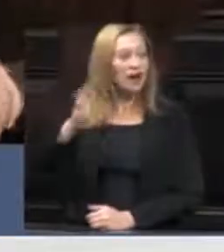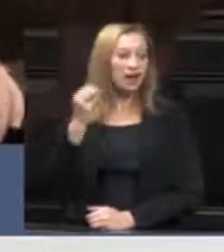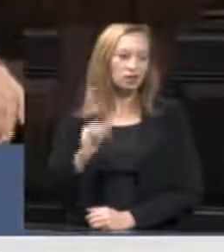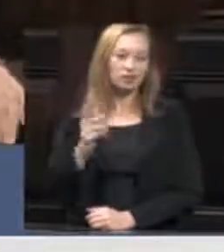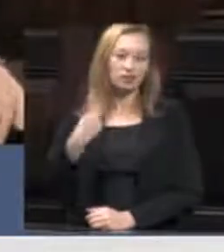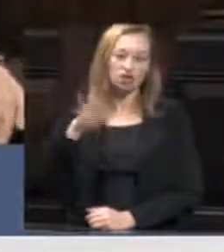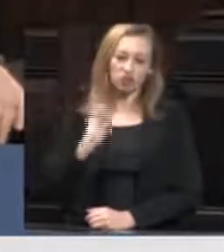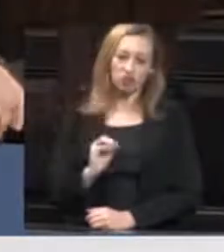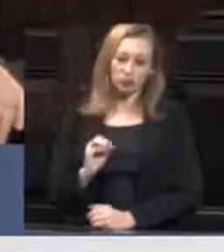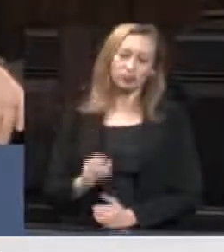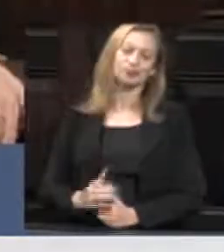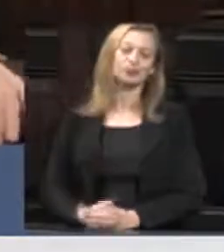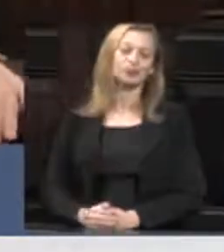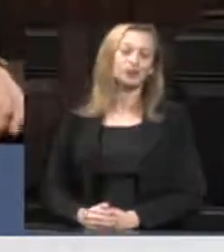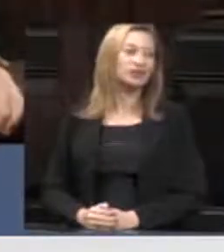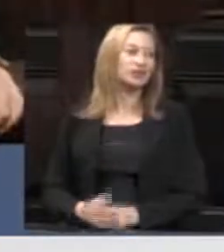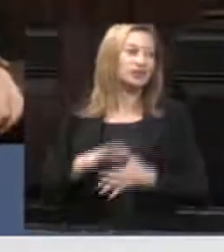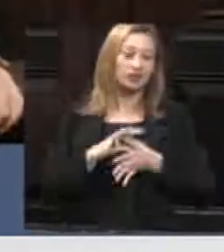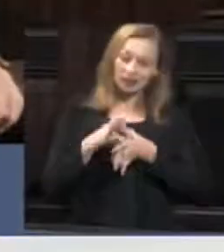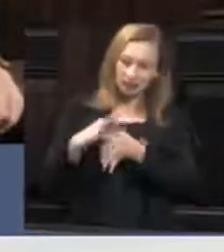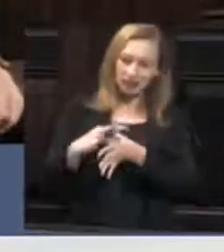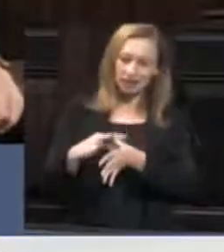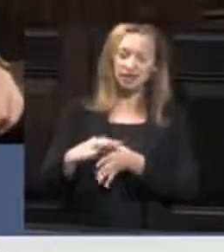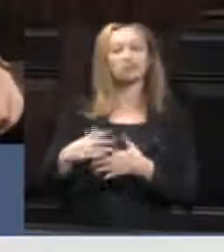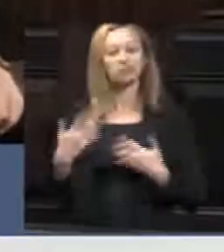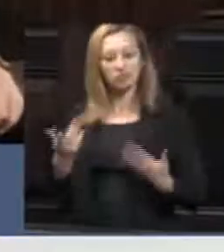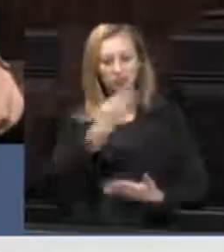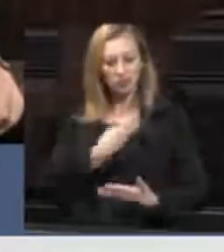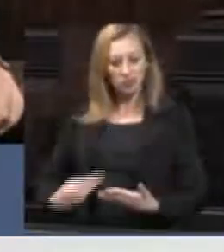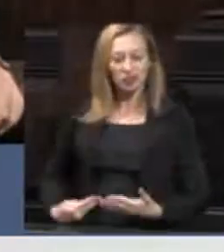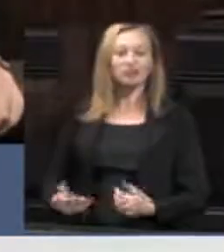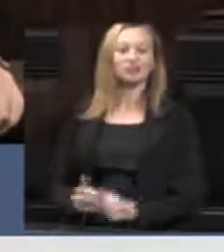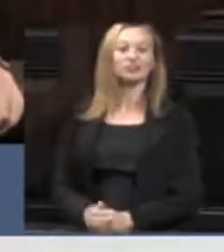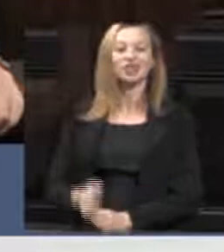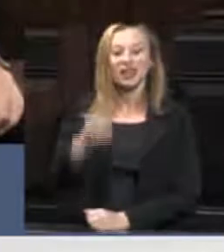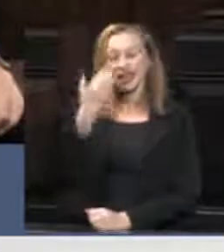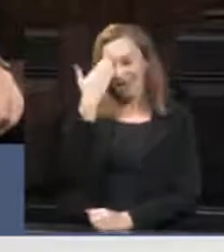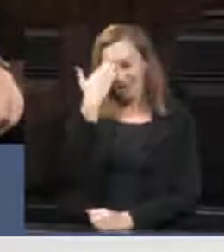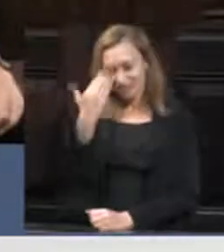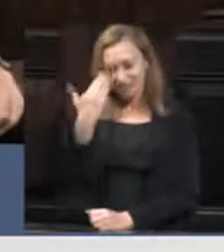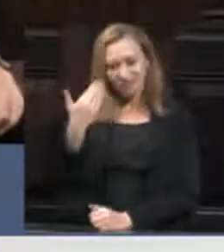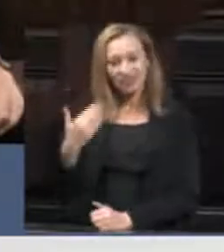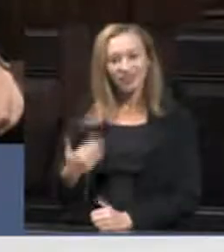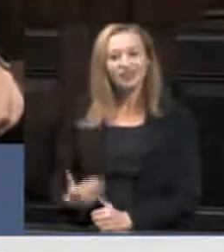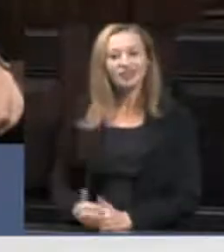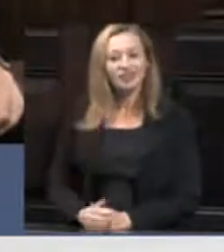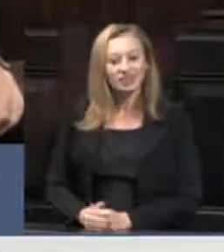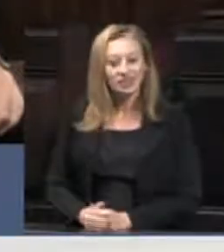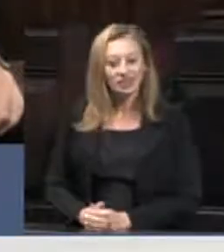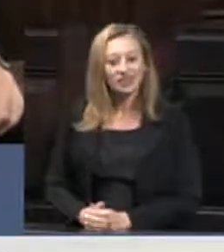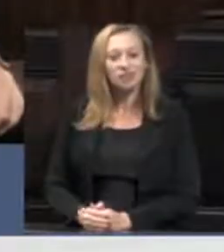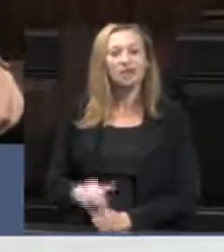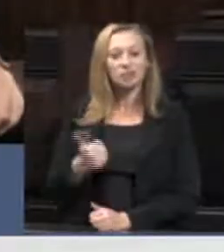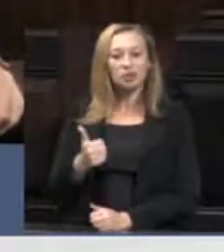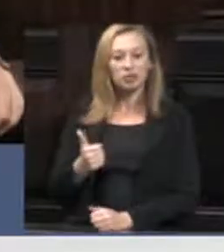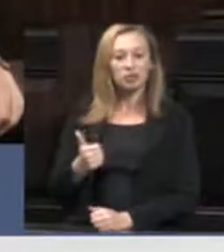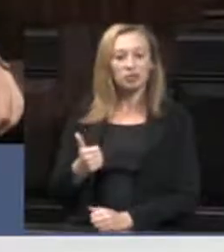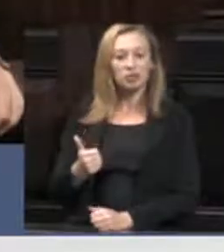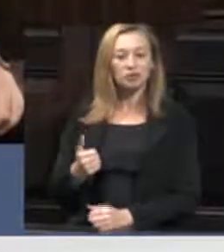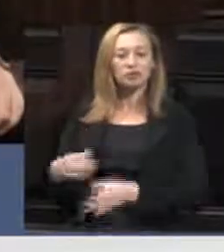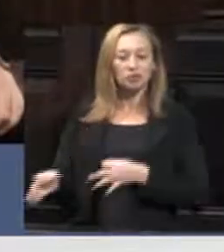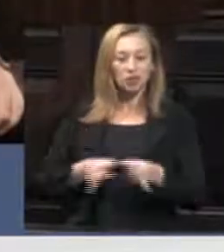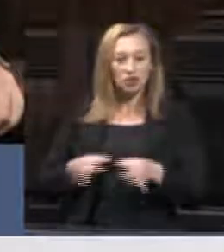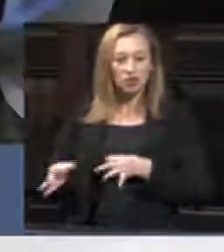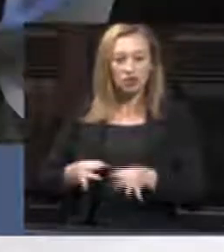Márcio Pacheco, líder do governo. Primeiro, eu quero agradecer a Vossa Excelência por fazer menção ao primeiro projeto enviado pelo